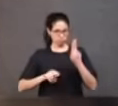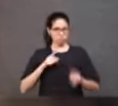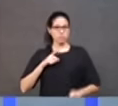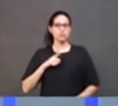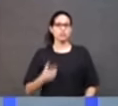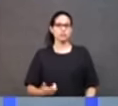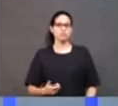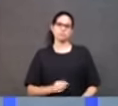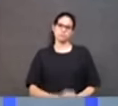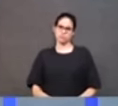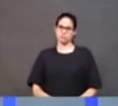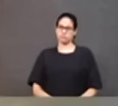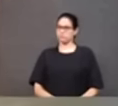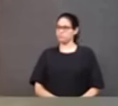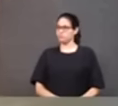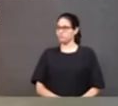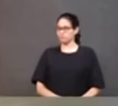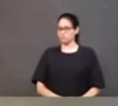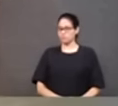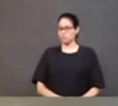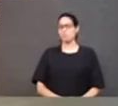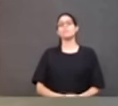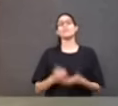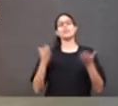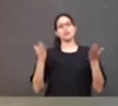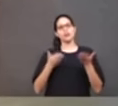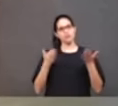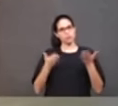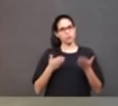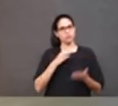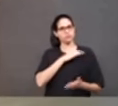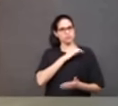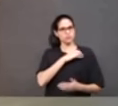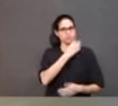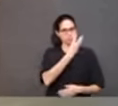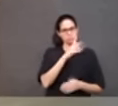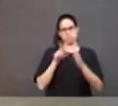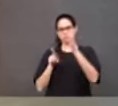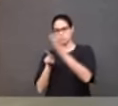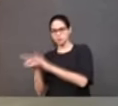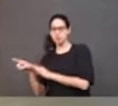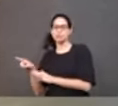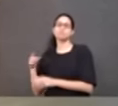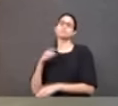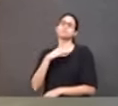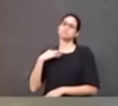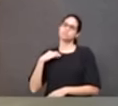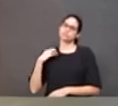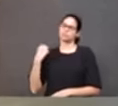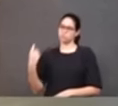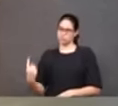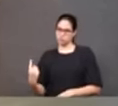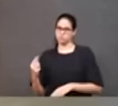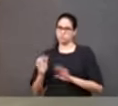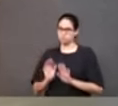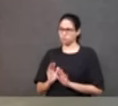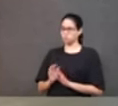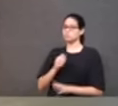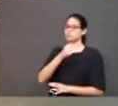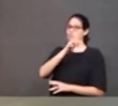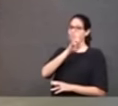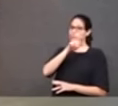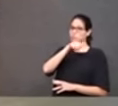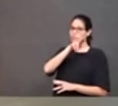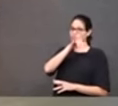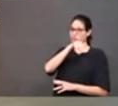modelos. Votado. Candidato 4, então, agora fará a pergunta ao candidato 1. Professor Arquimedes fará, então, a pergunta, um minuto para ela, para o